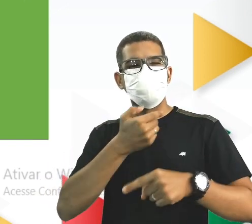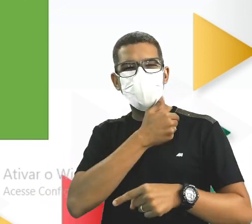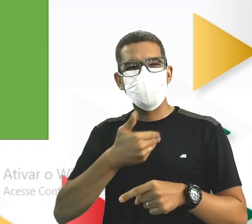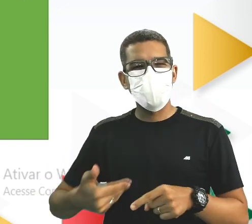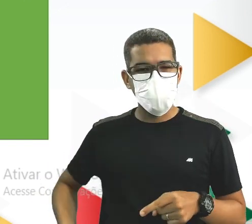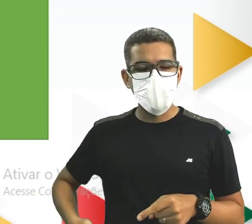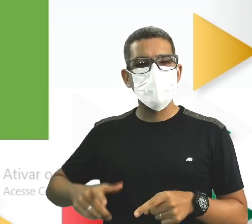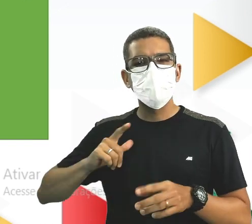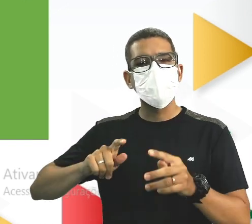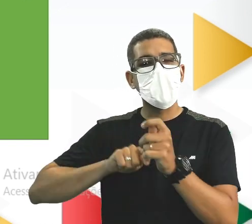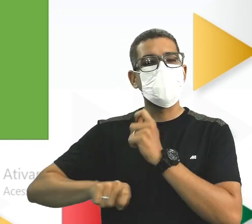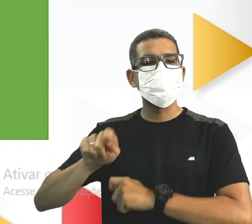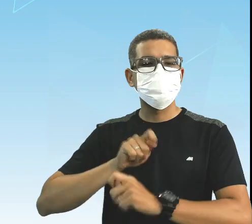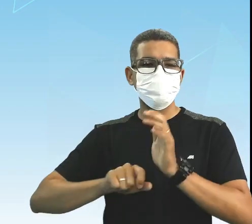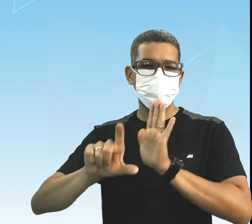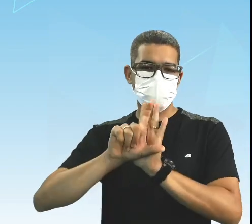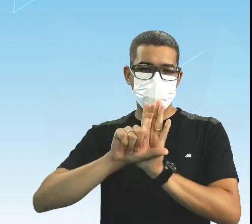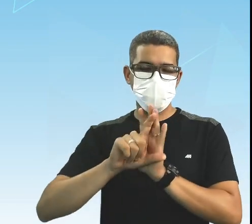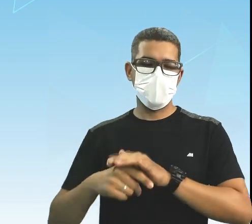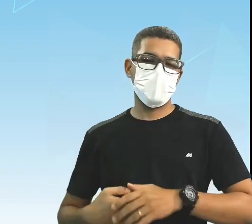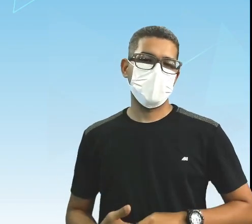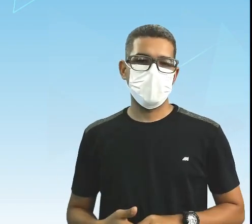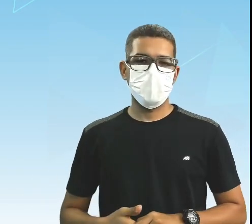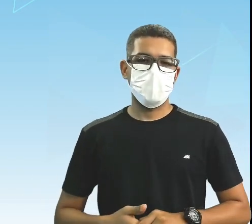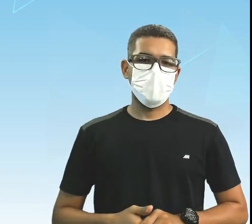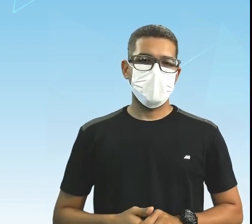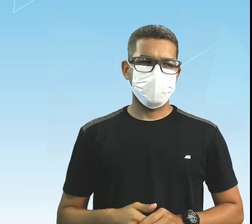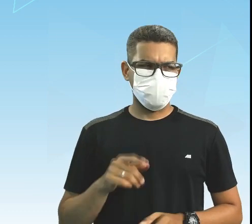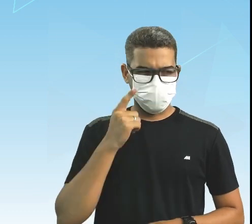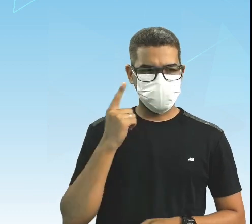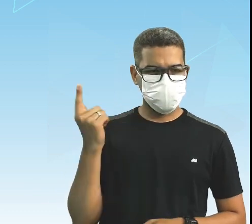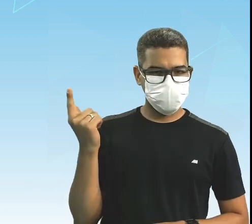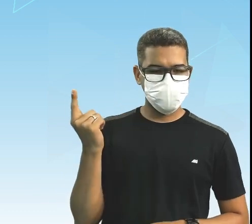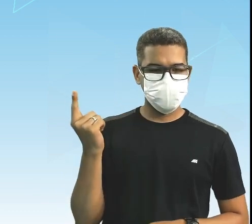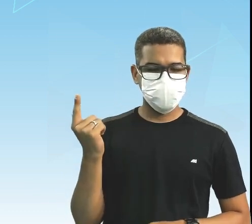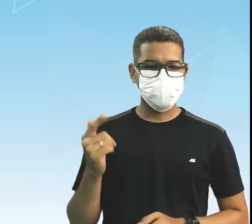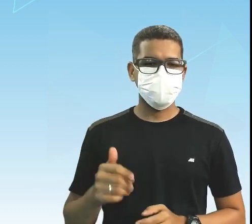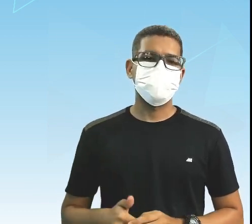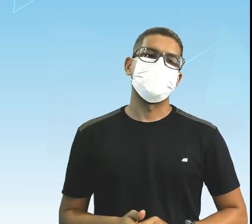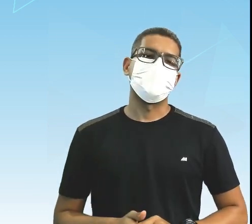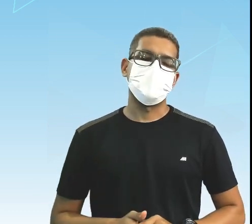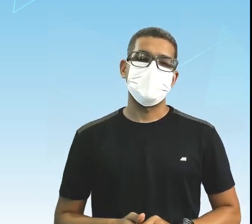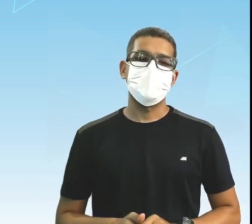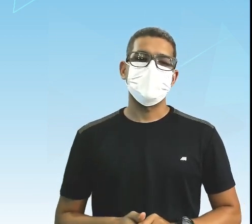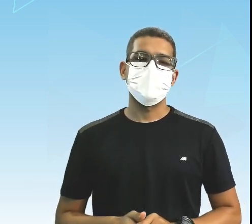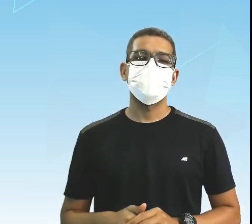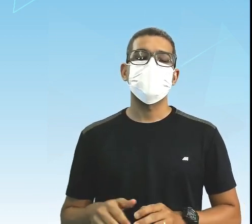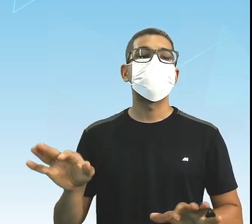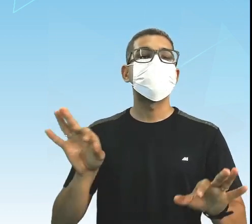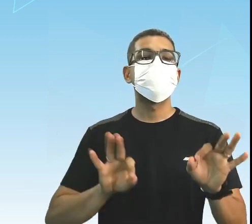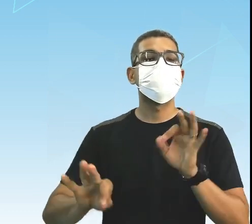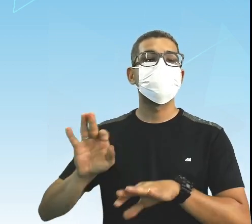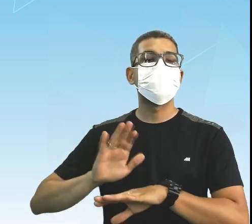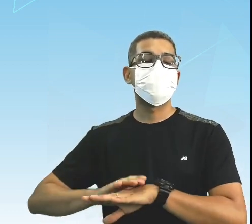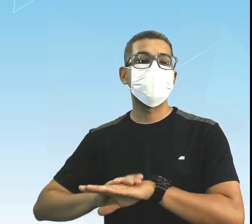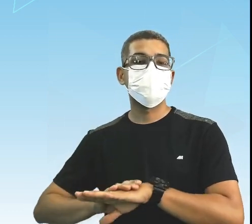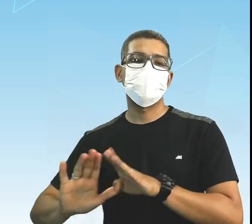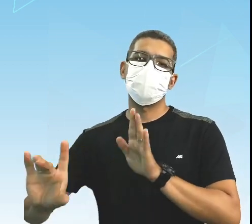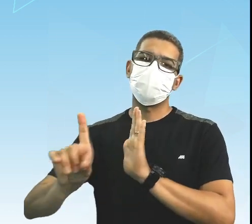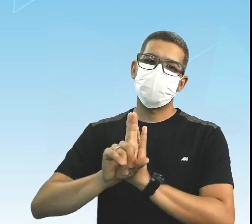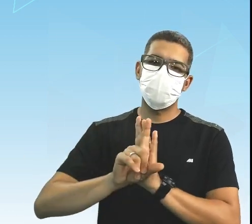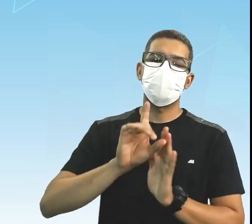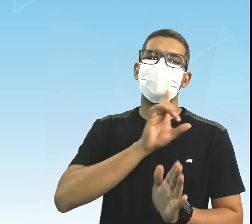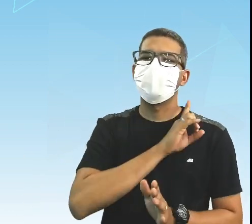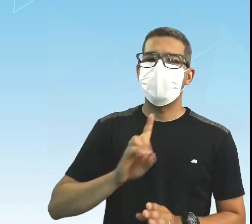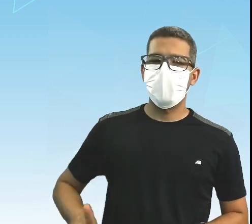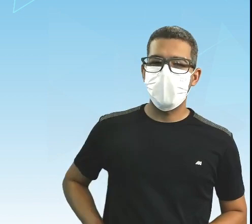leis. Certo, meus amores? Prestaram bem atenção? Quem vai elaborar as leis, o legislativo, são os deputados